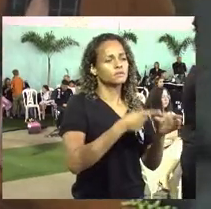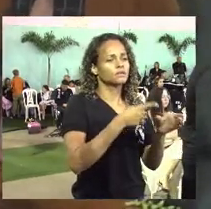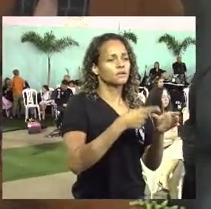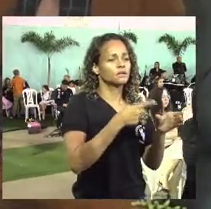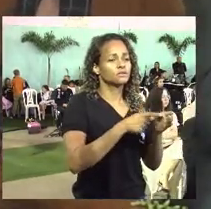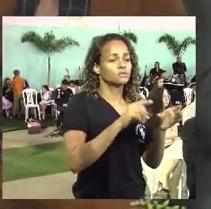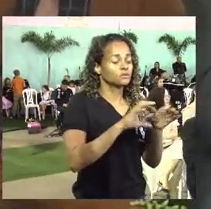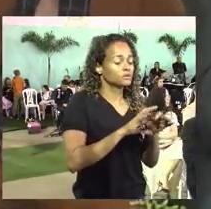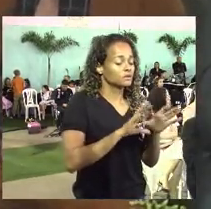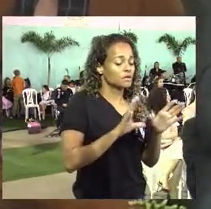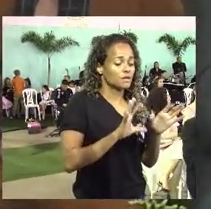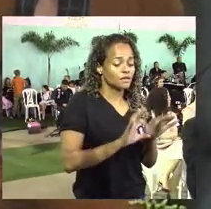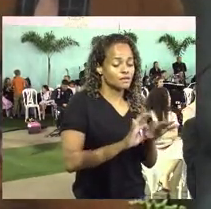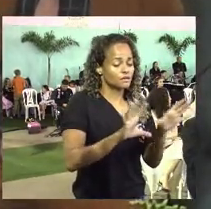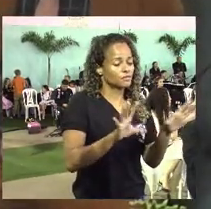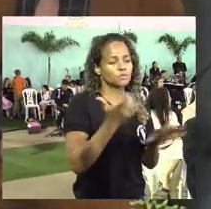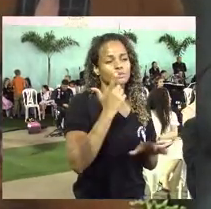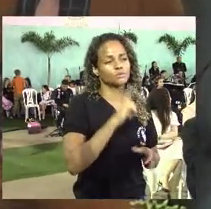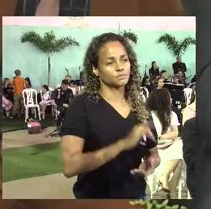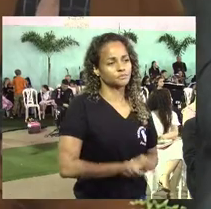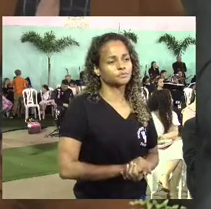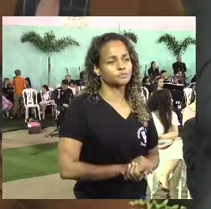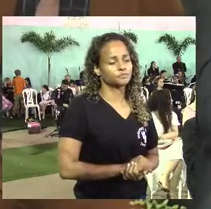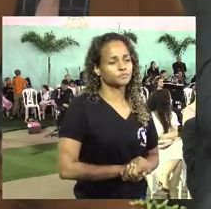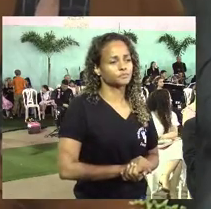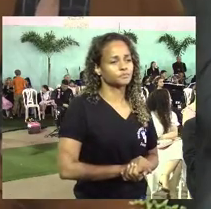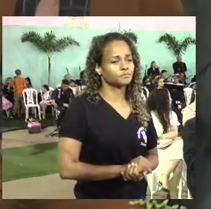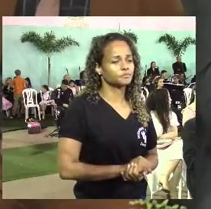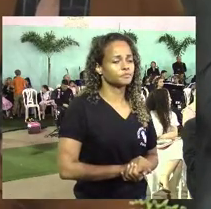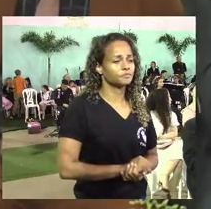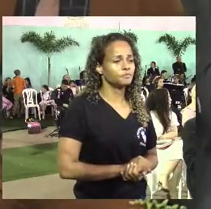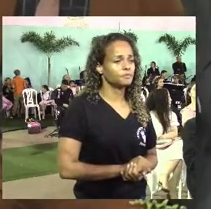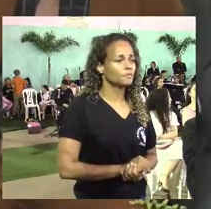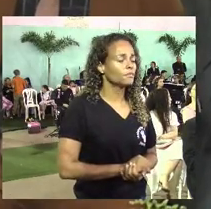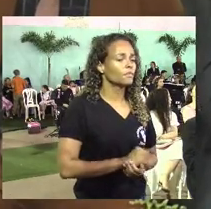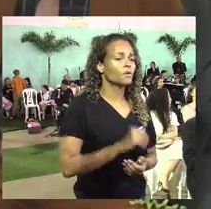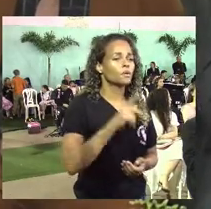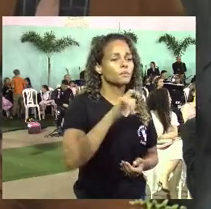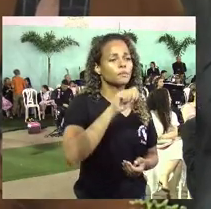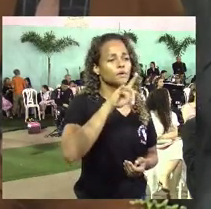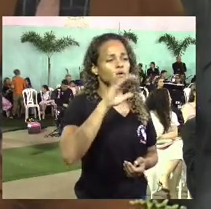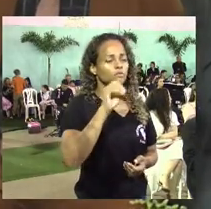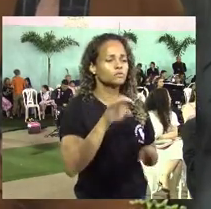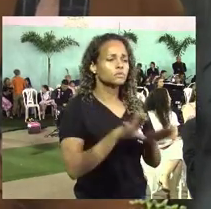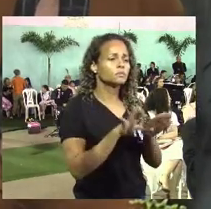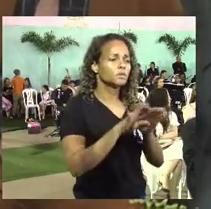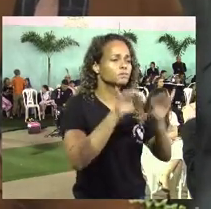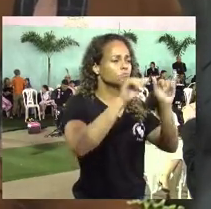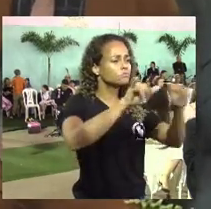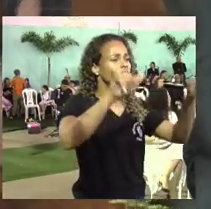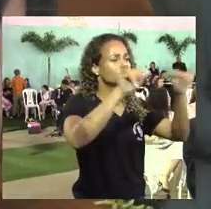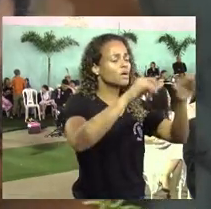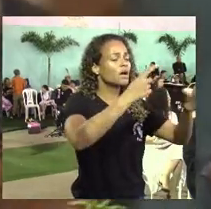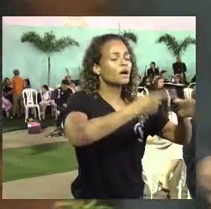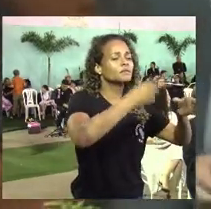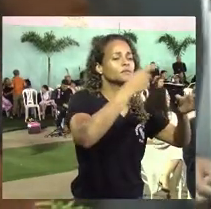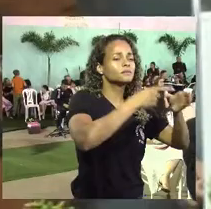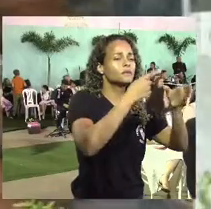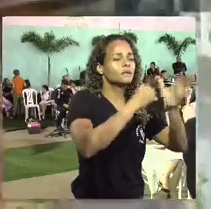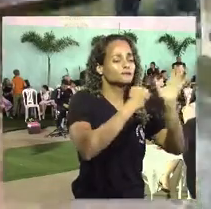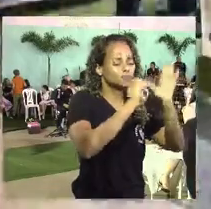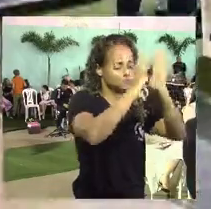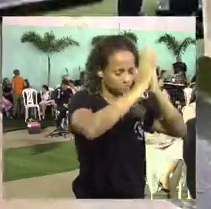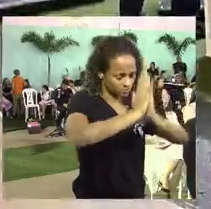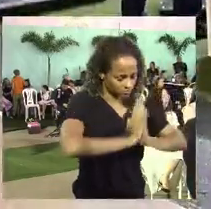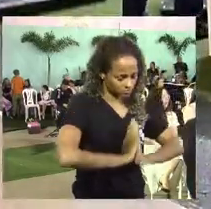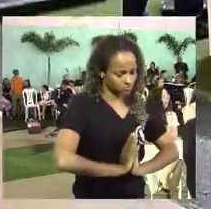em Samaria apenas em ato 17 Paulo prega e a cidade se converte no areópago e